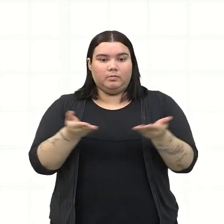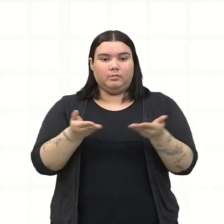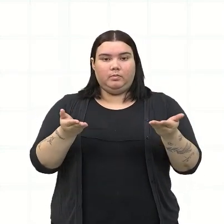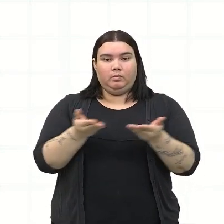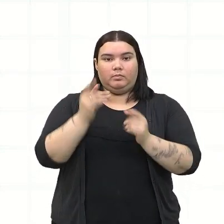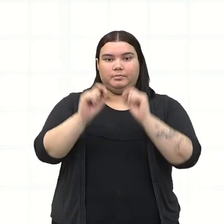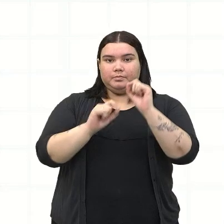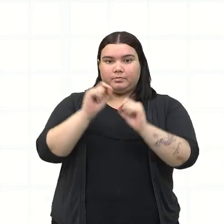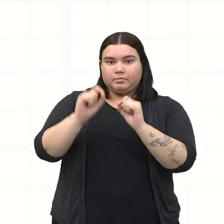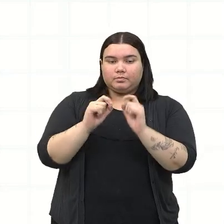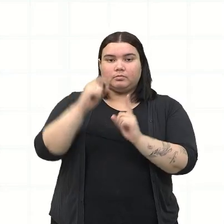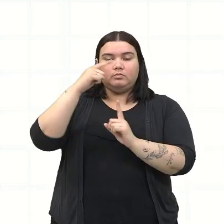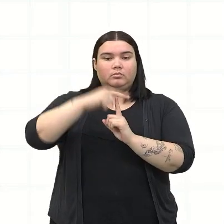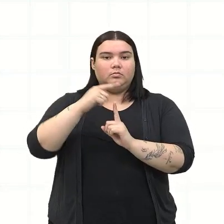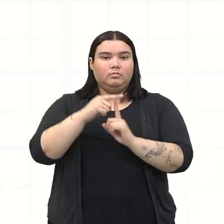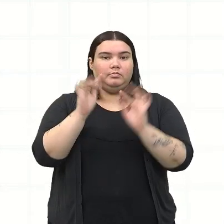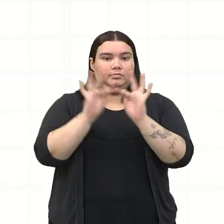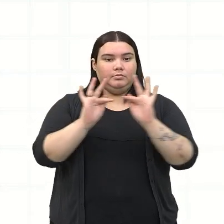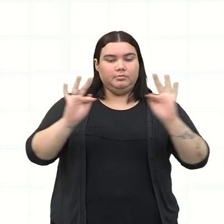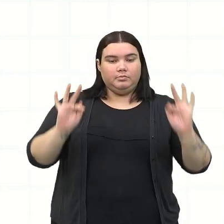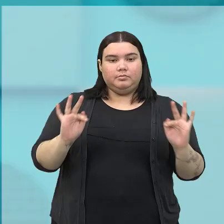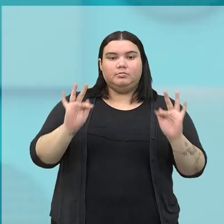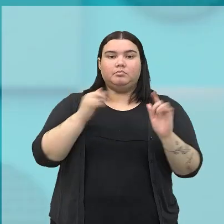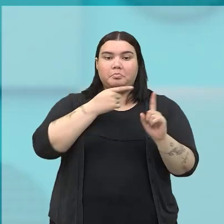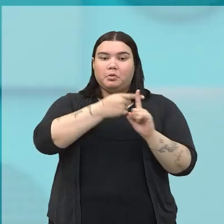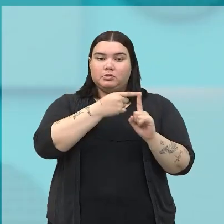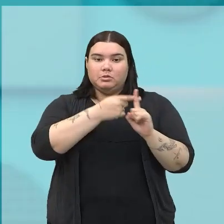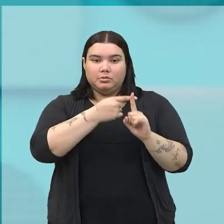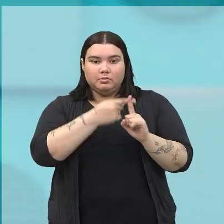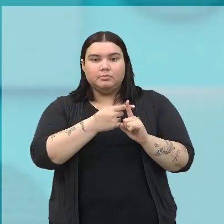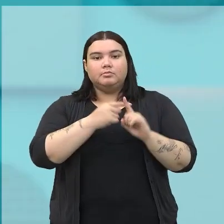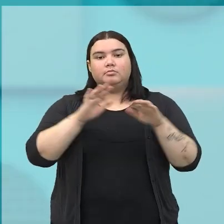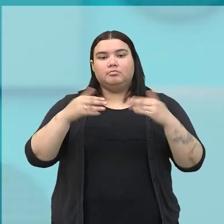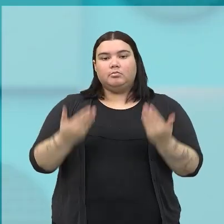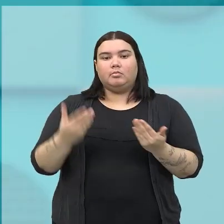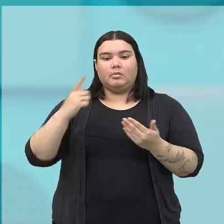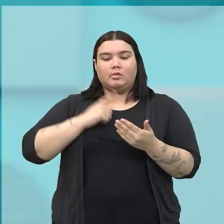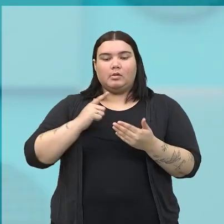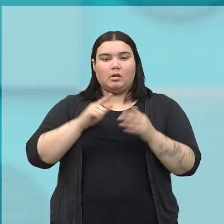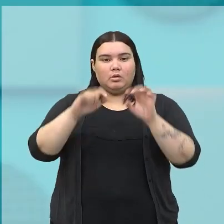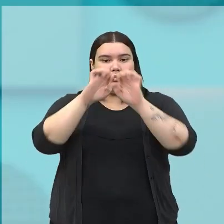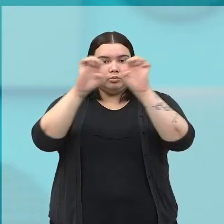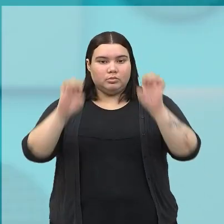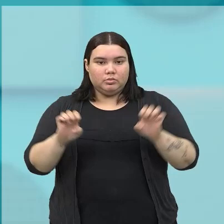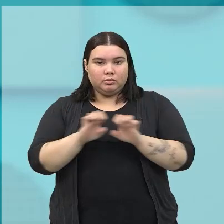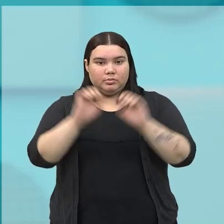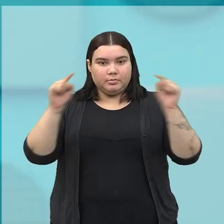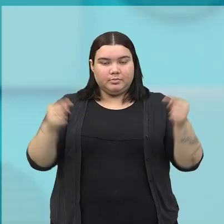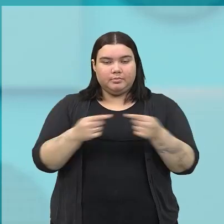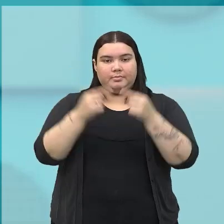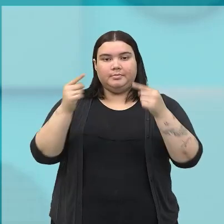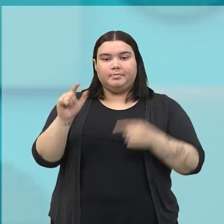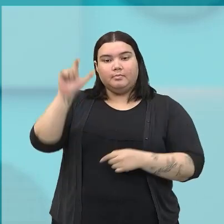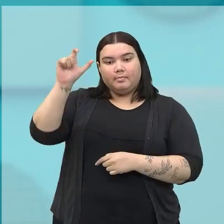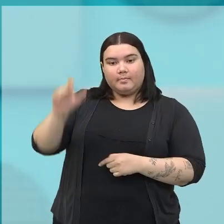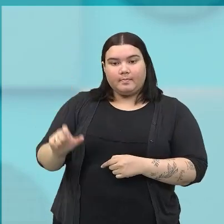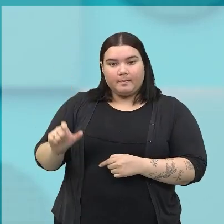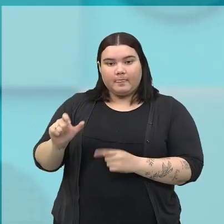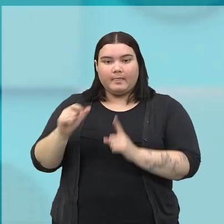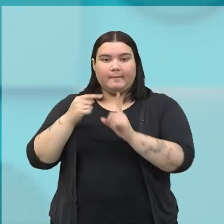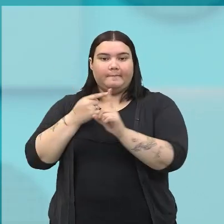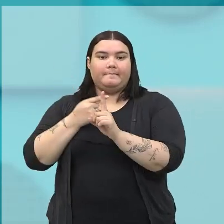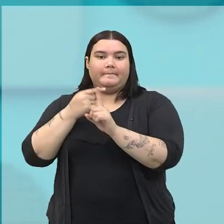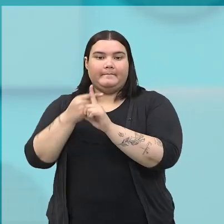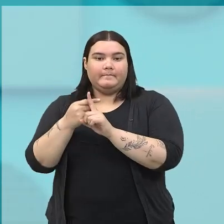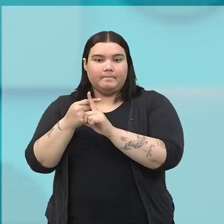era nas frases afirmativas, e elas seguem essa estrutura, né? O sujeito, e aí logo